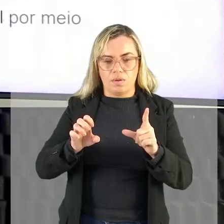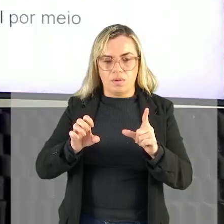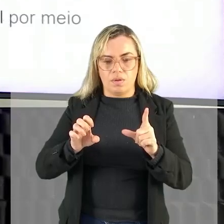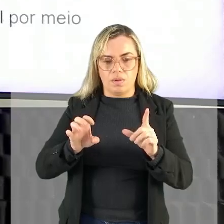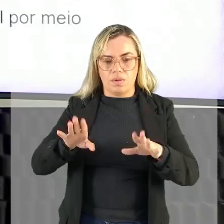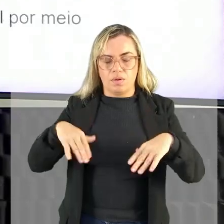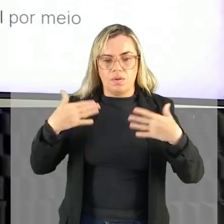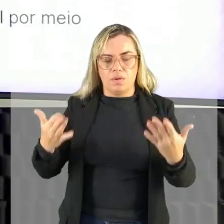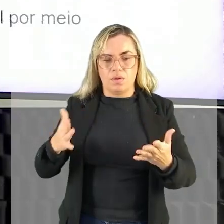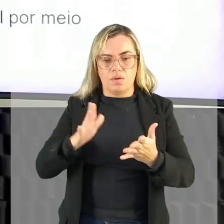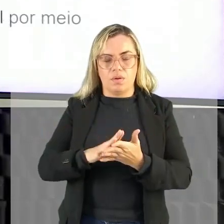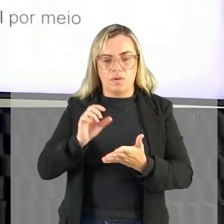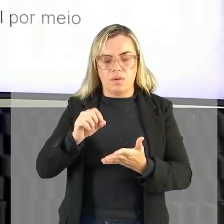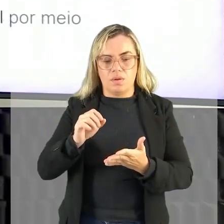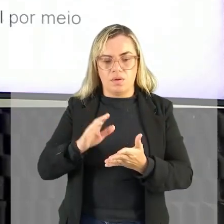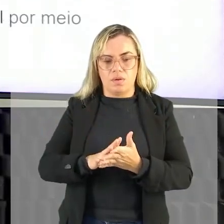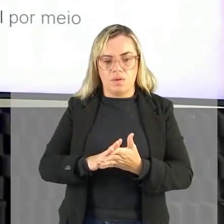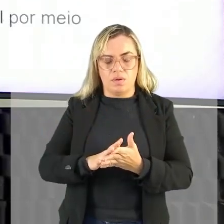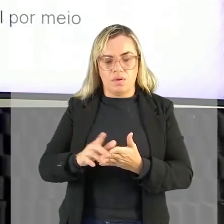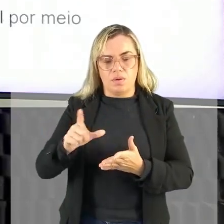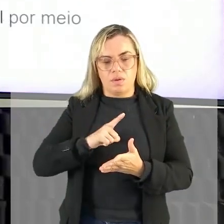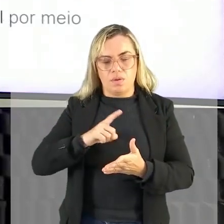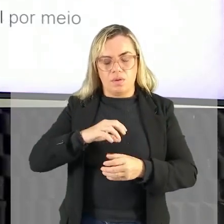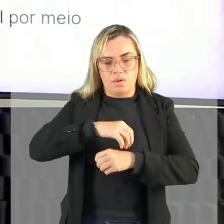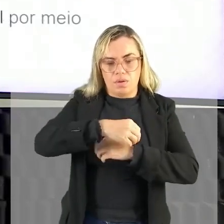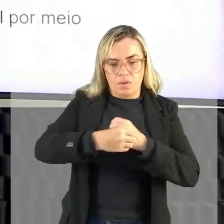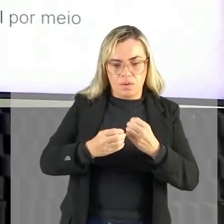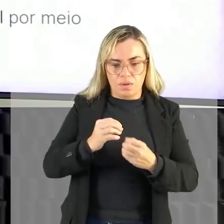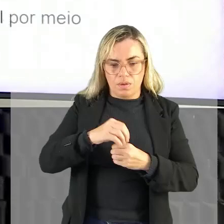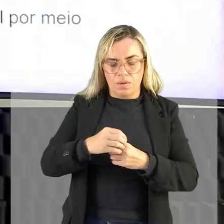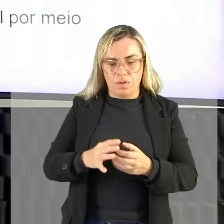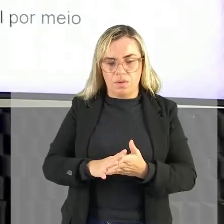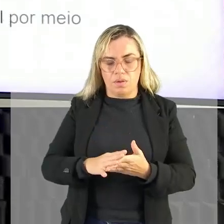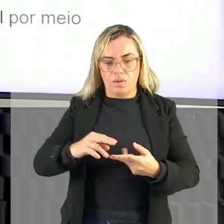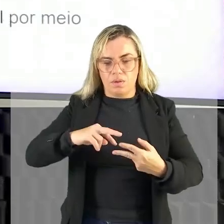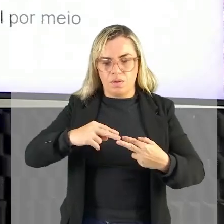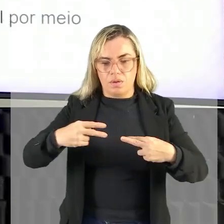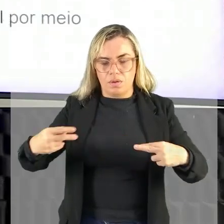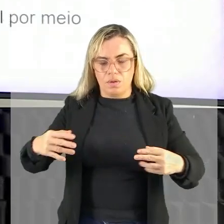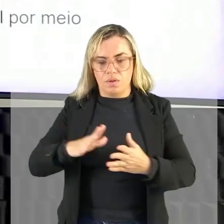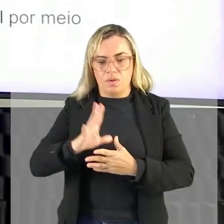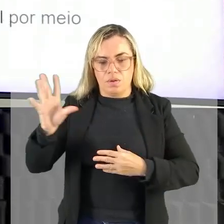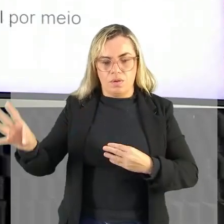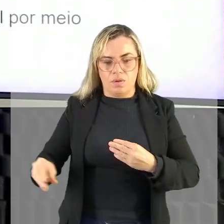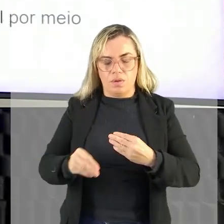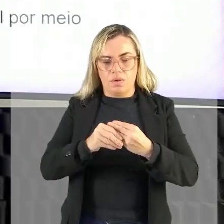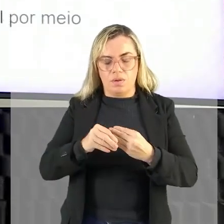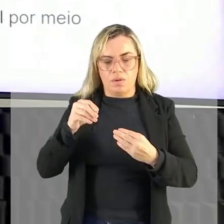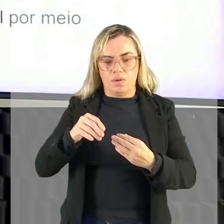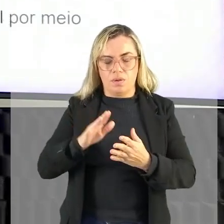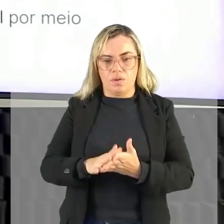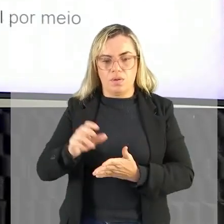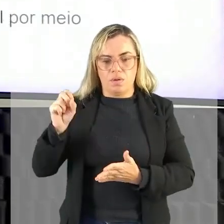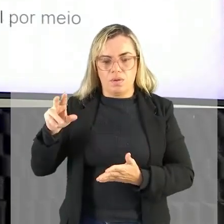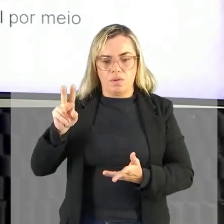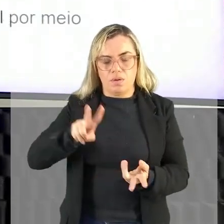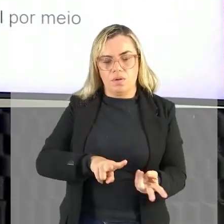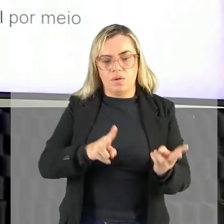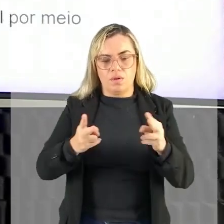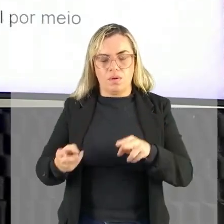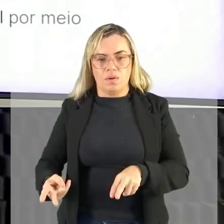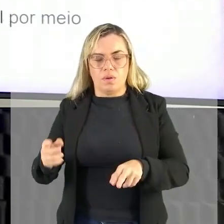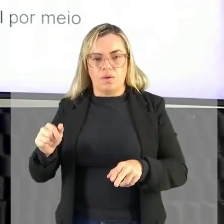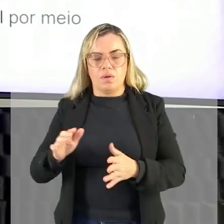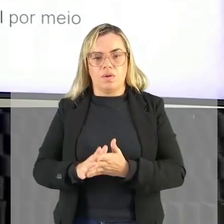reversa, ou seja, obter molécula de DNA complementar viral por meio da transcrição